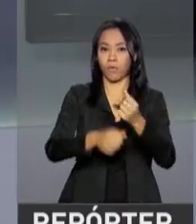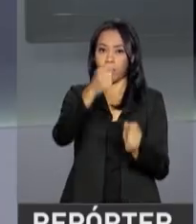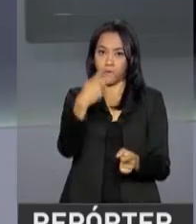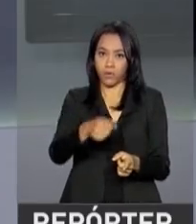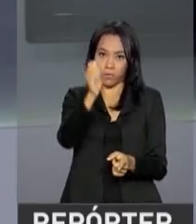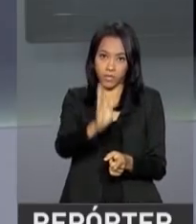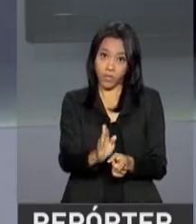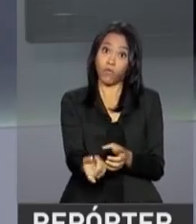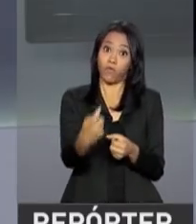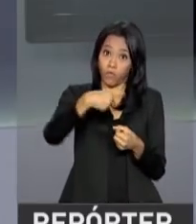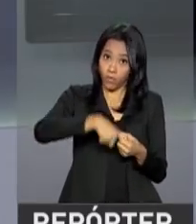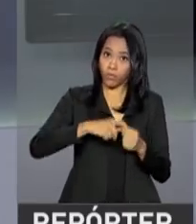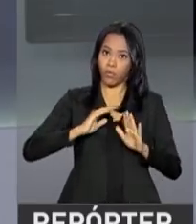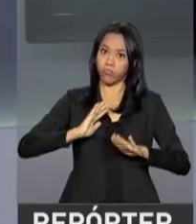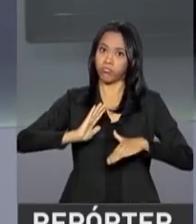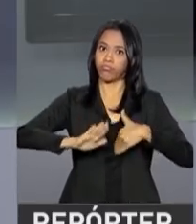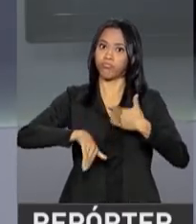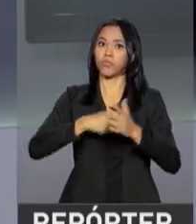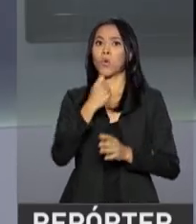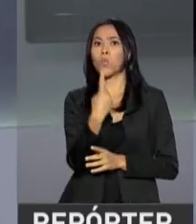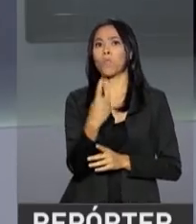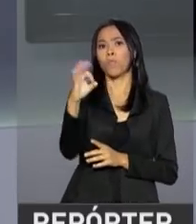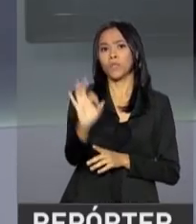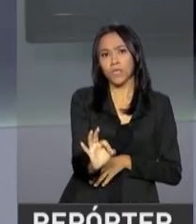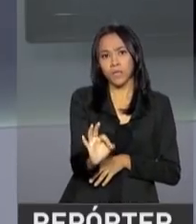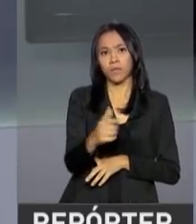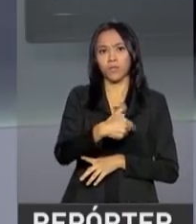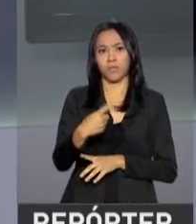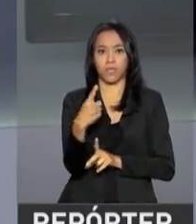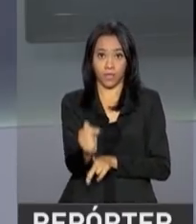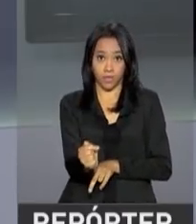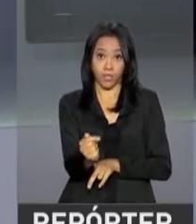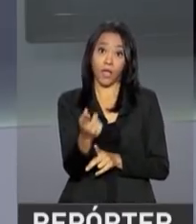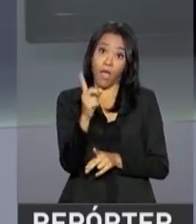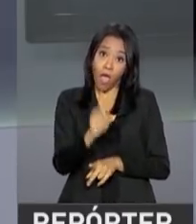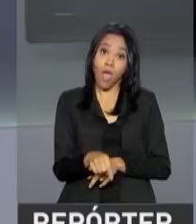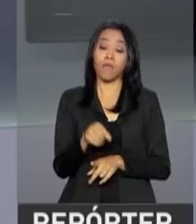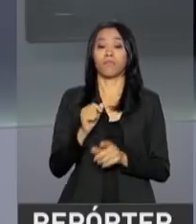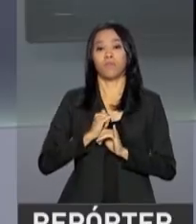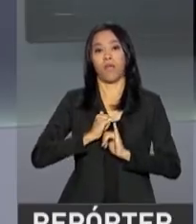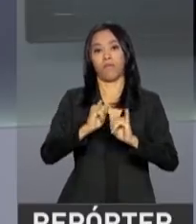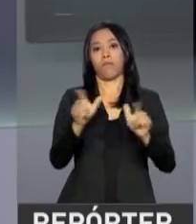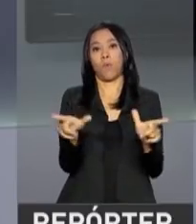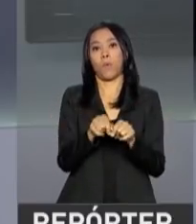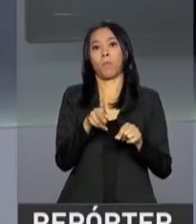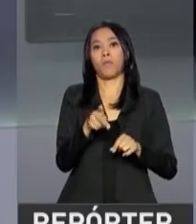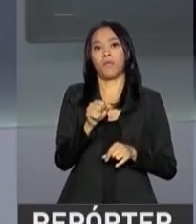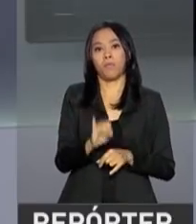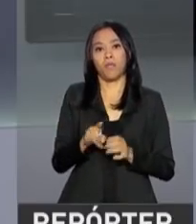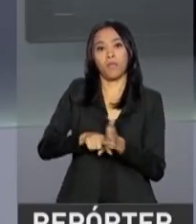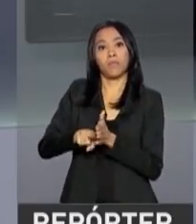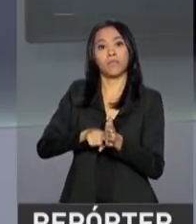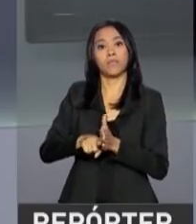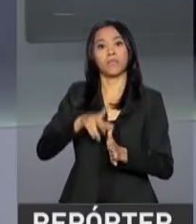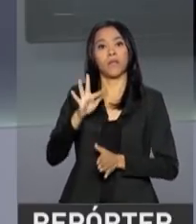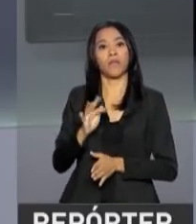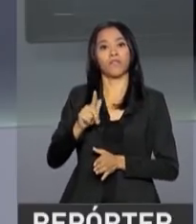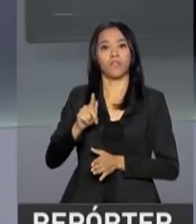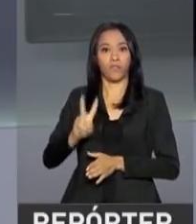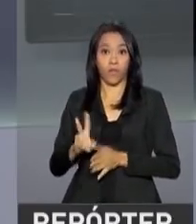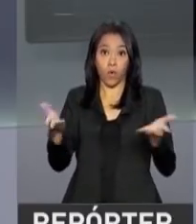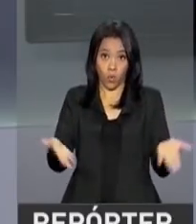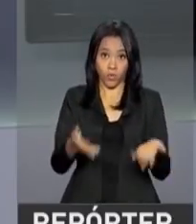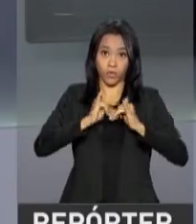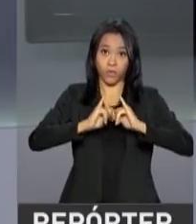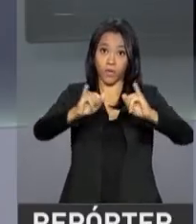voltou a crescer à taxa de 1% em 2017 é o que indica o monitor do pib da fundação getúlio vargas divulgado